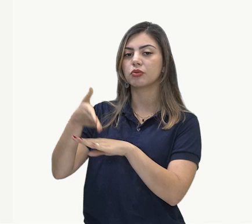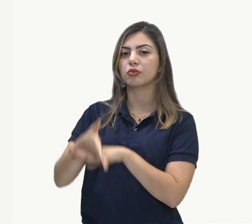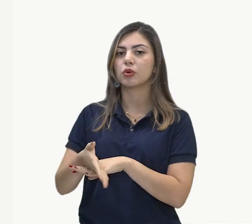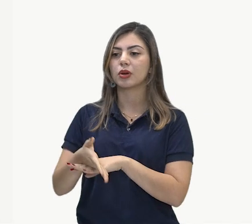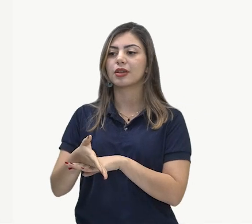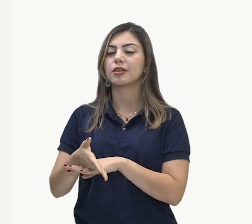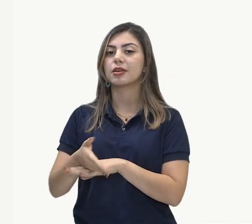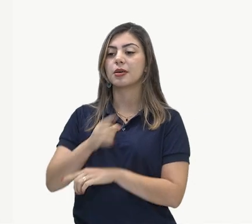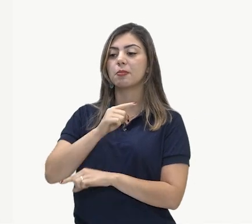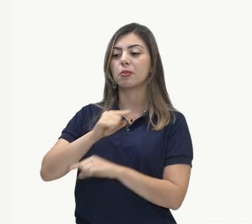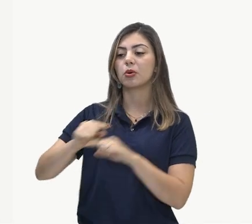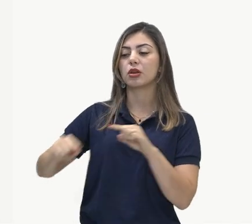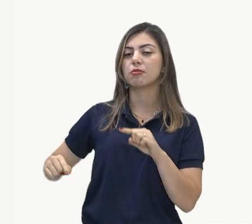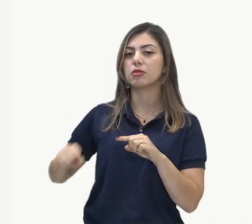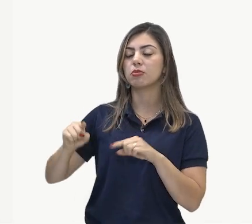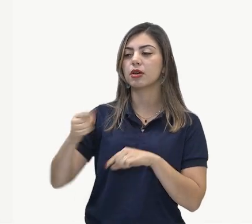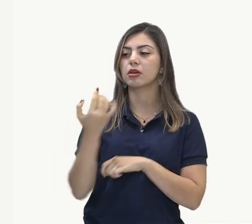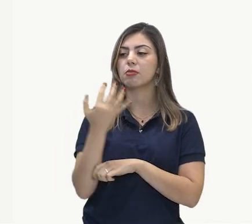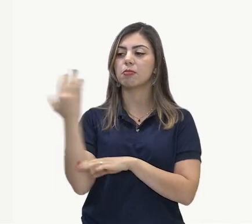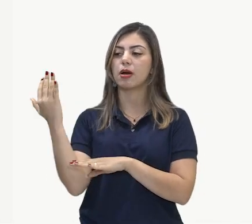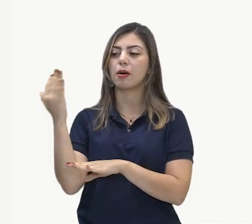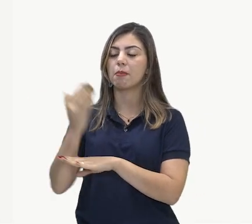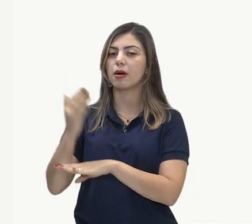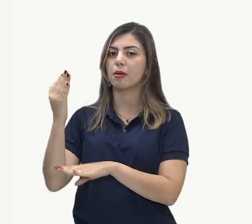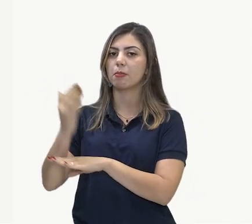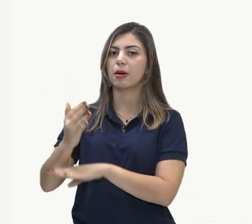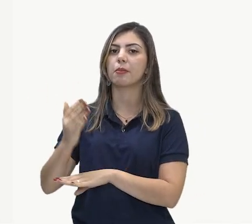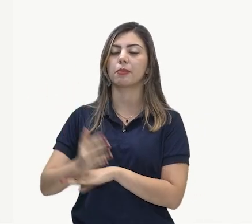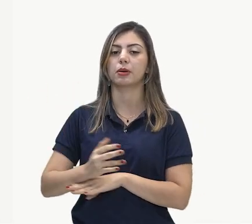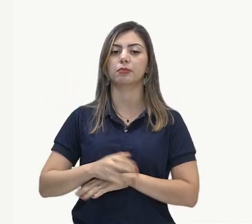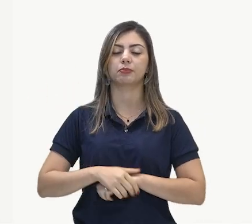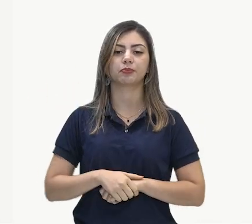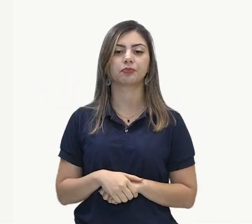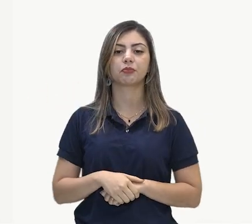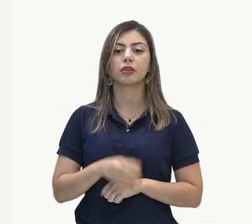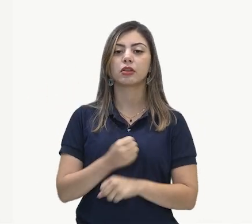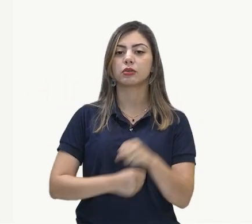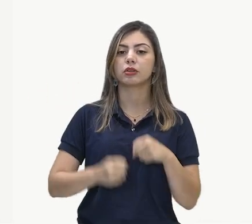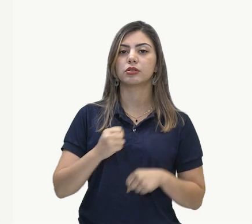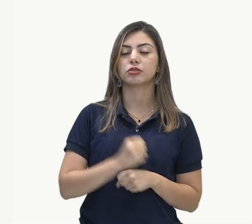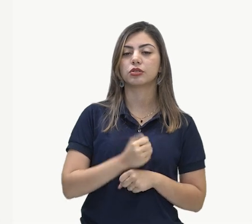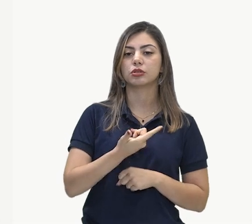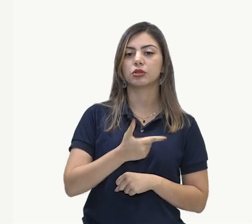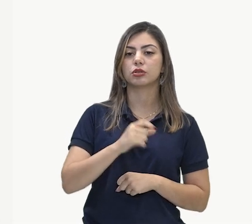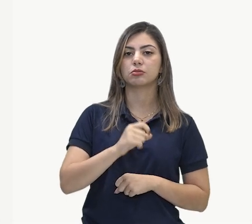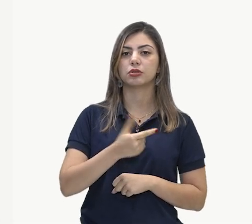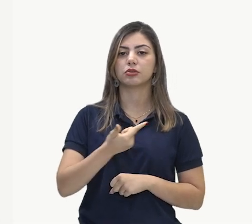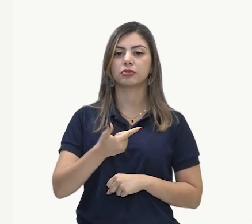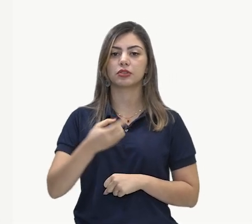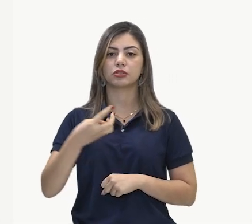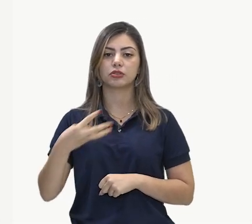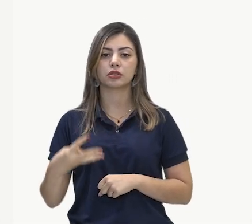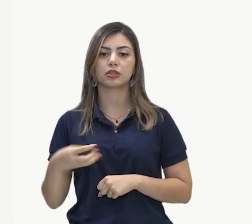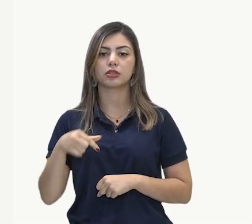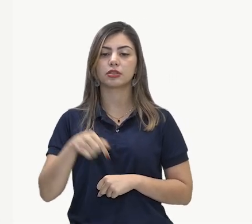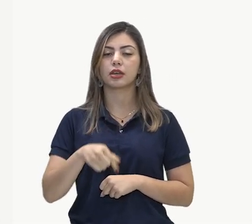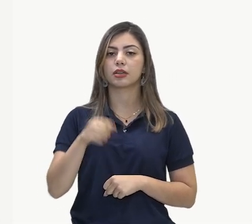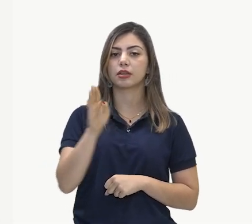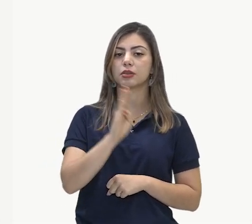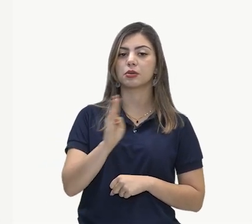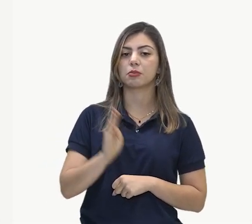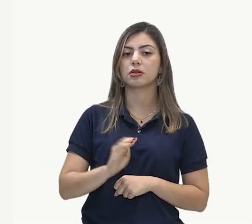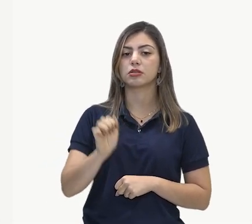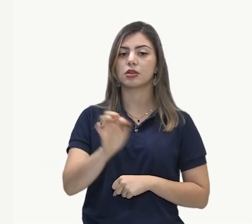embargou, ou seja, proibiu a continuidade desse desmatamento. Em 2023, a área no Brasil de desmatamento foi